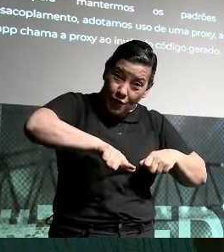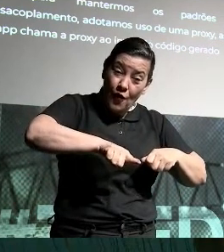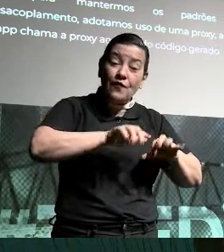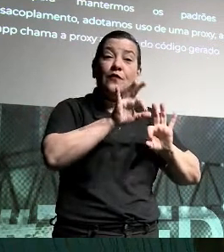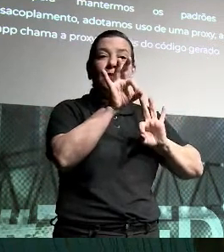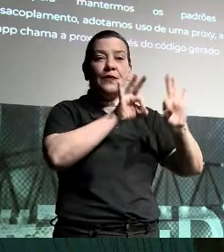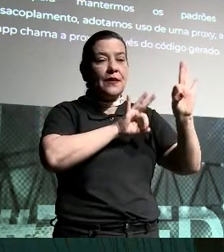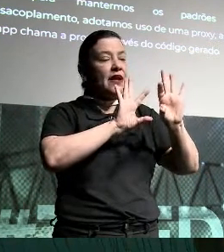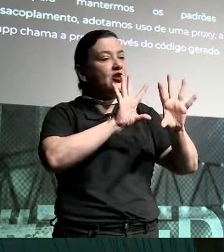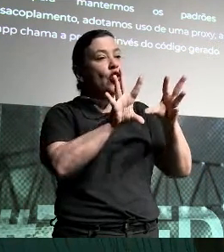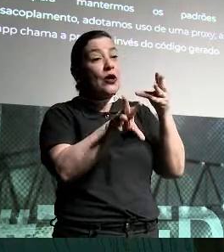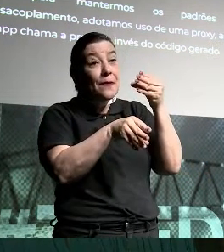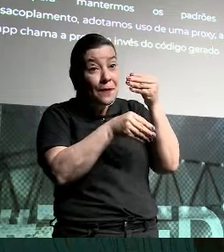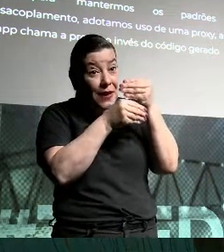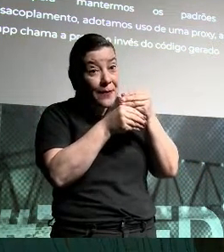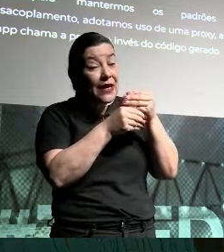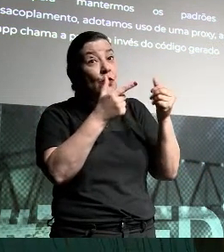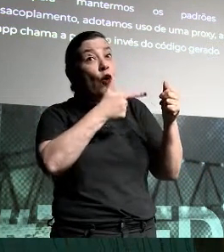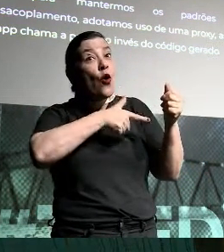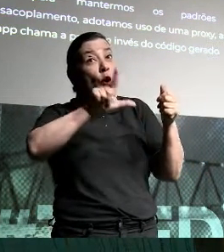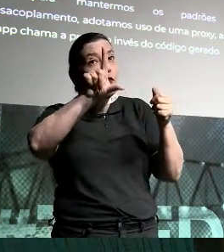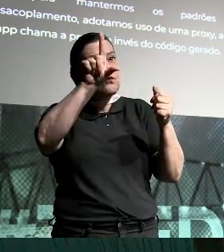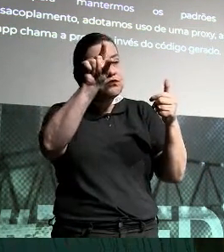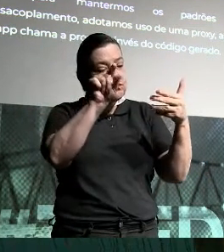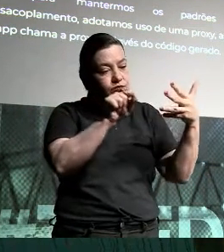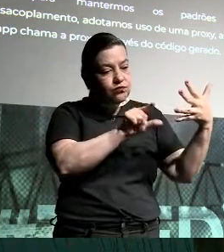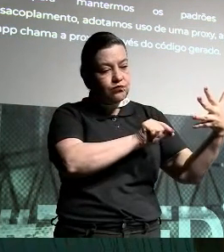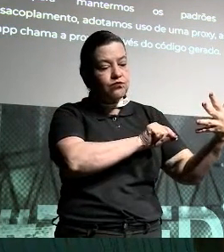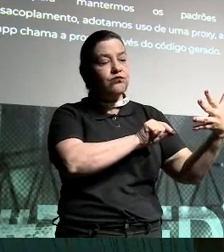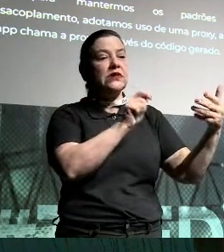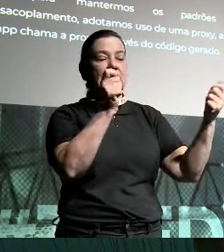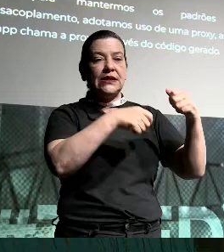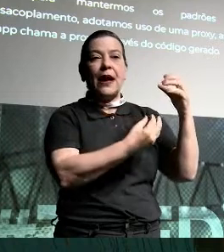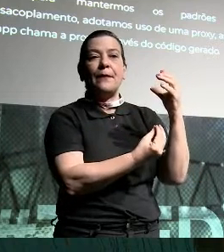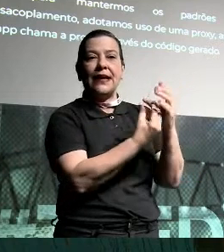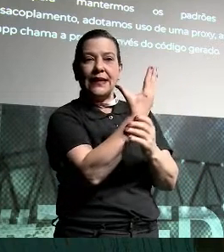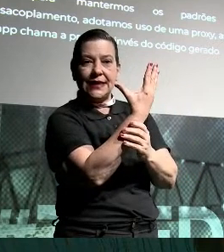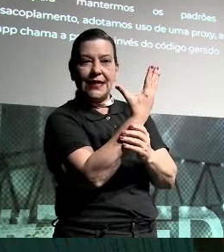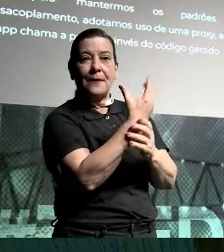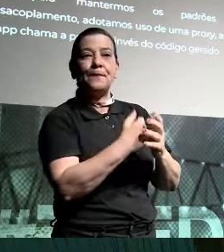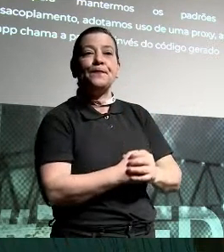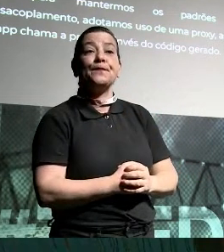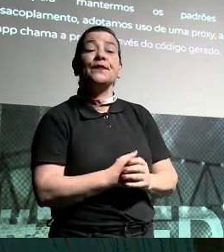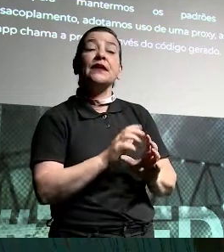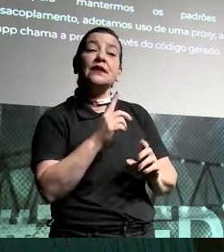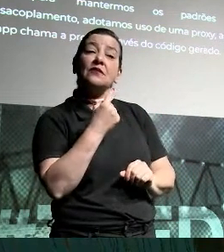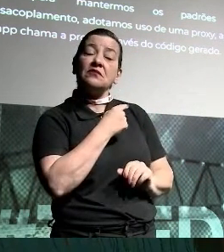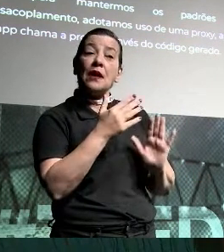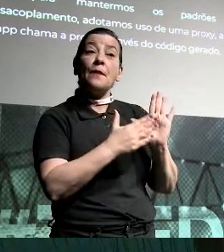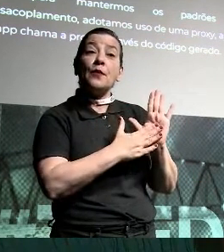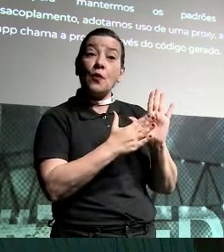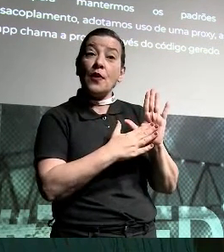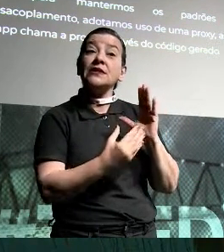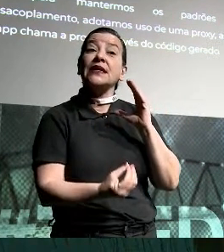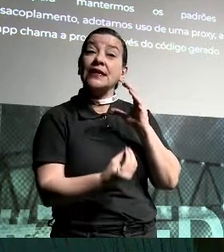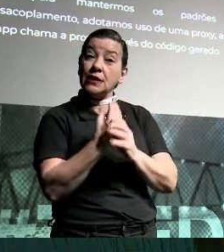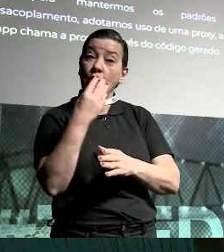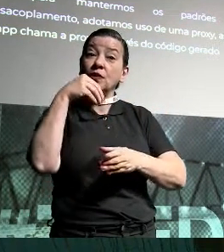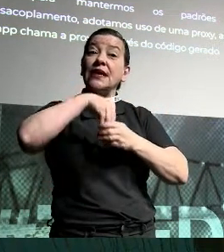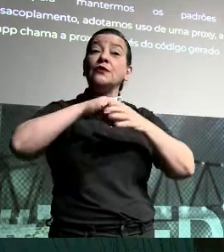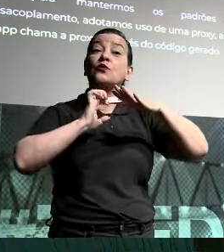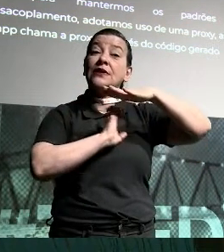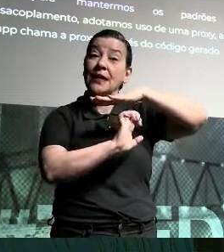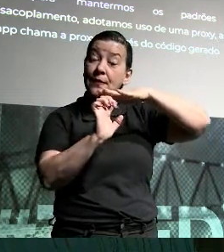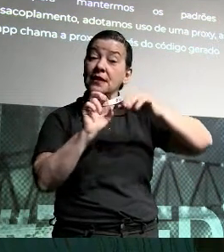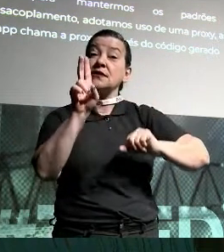só implemento, de fato, uso outra coisa, implemento e consigo fazer isso. Então, esse daqui é uma proposta que a gente criou,